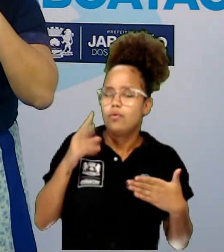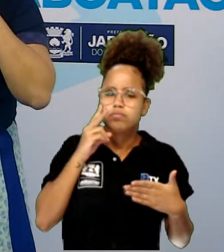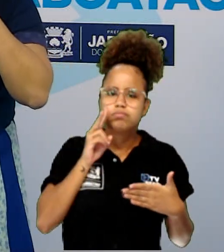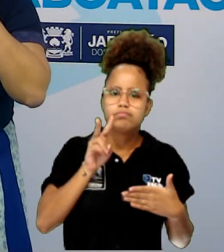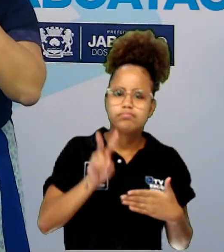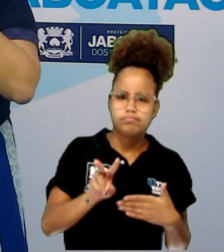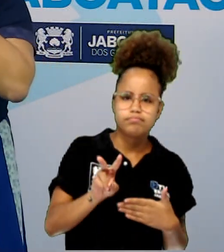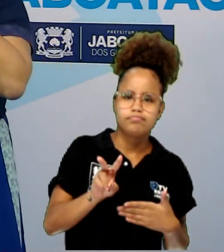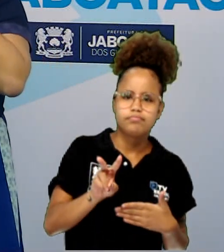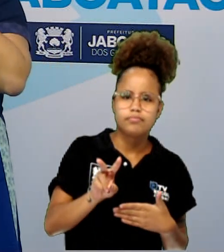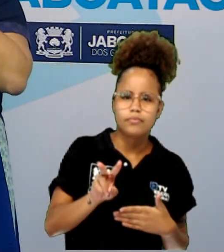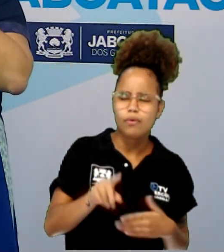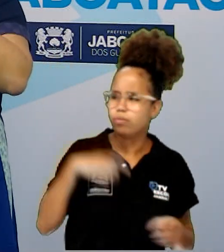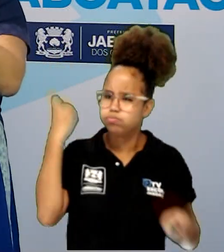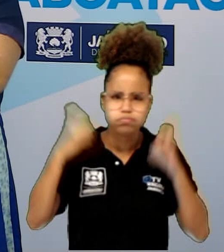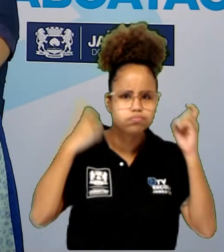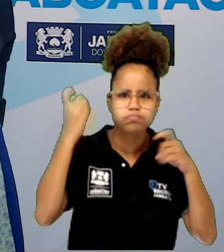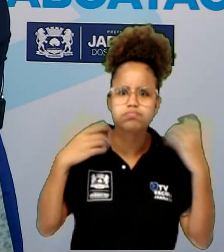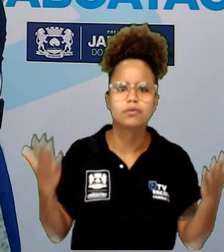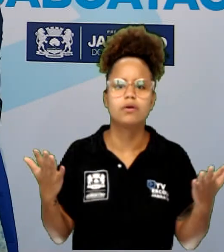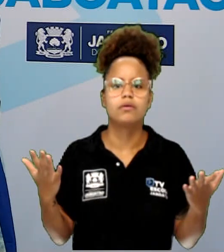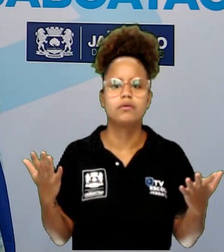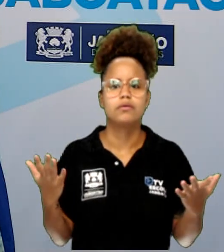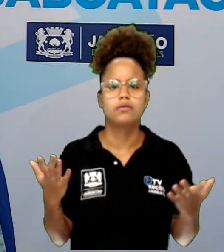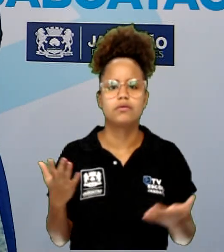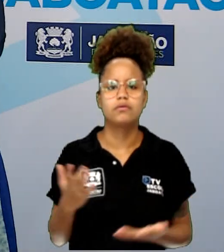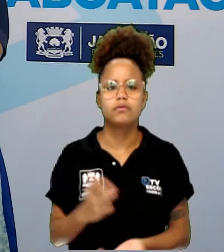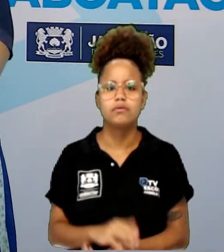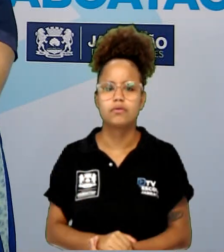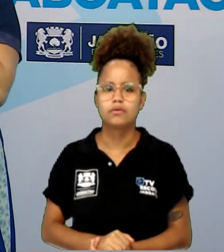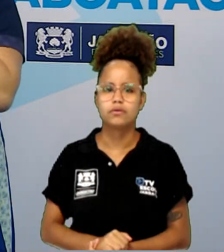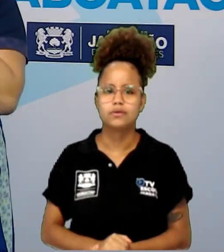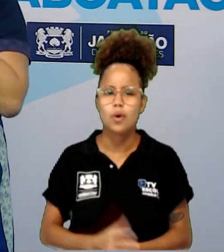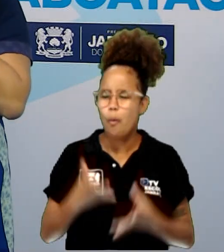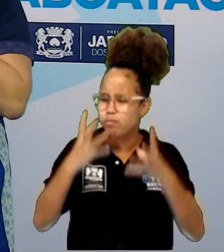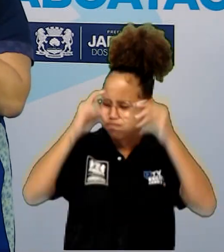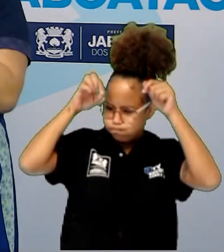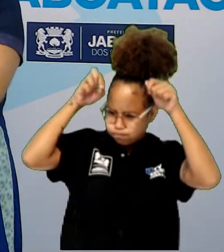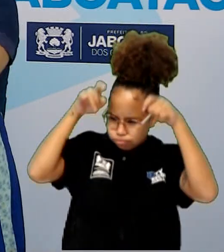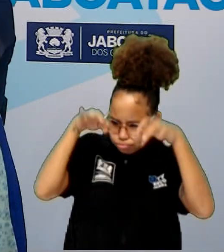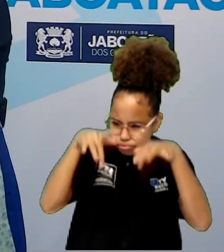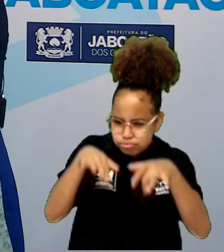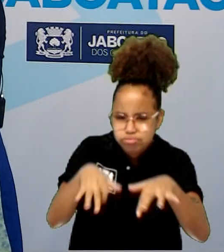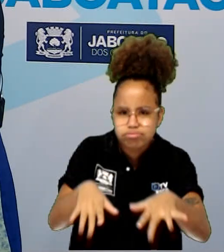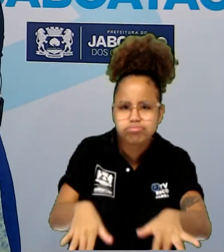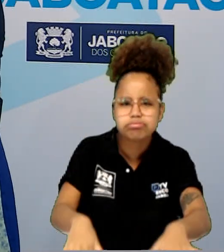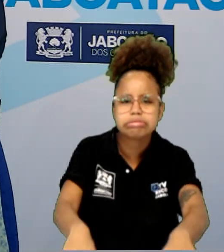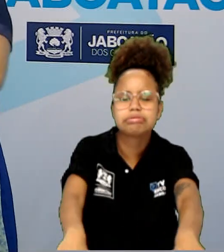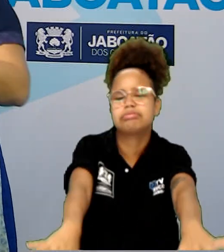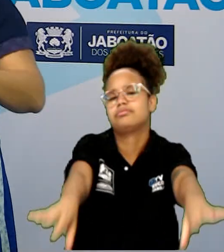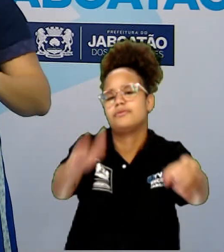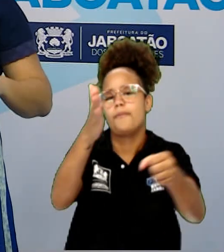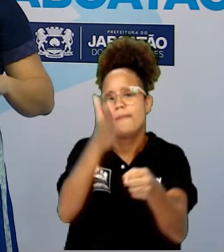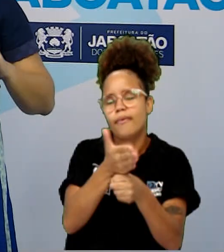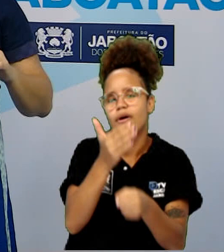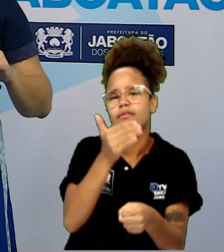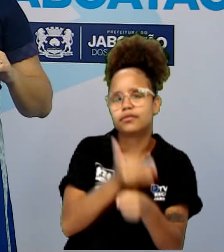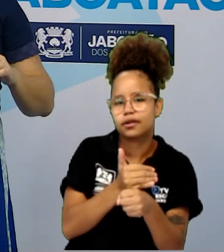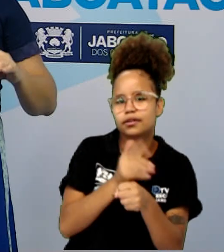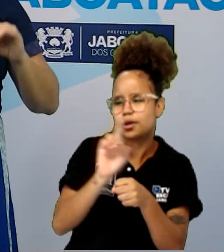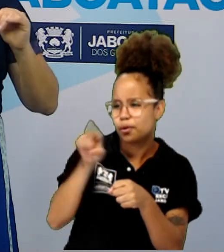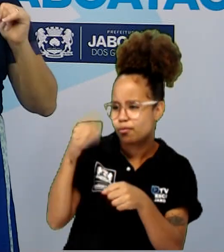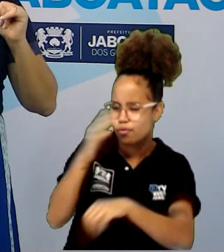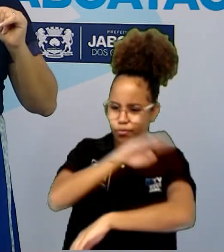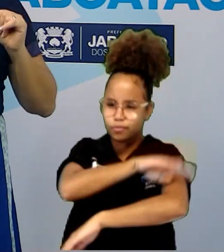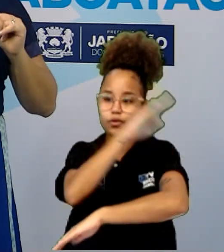repente, aquela confusão. Uma chuva de batata desceu. E logo atrás dela, na